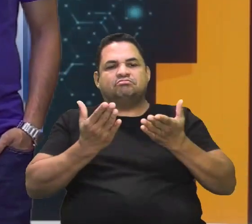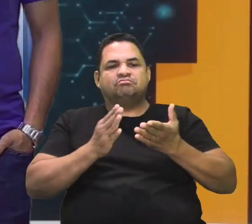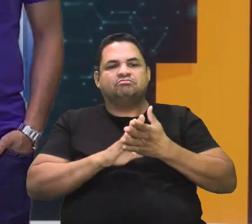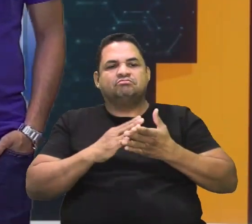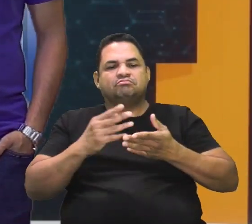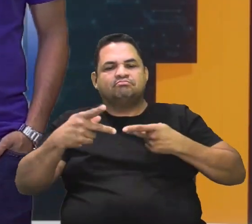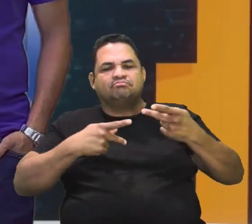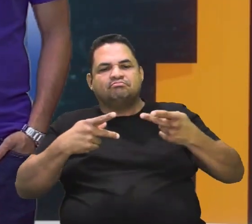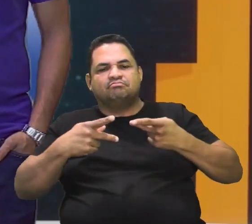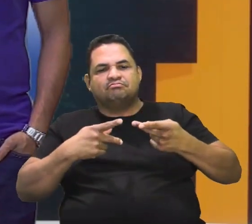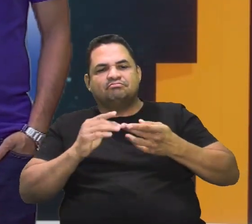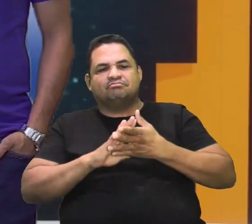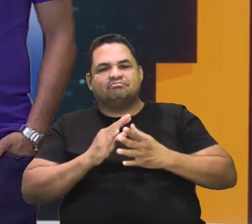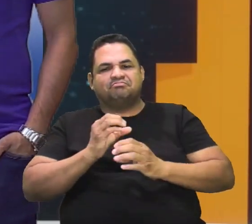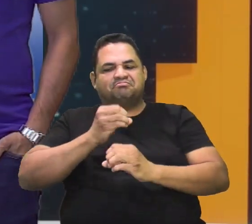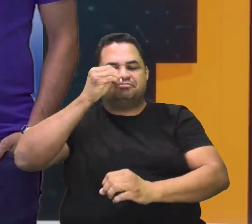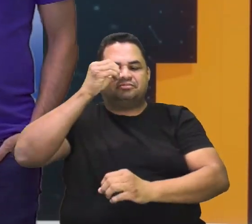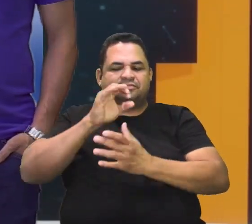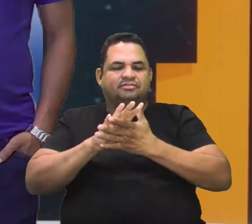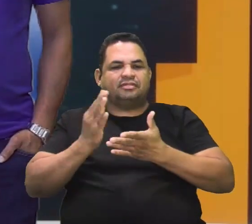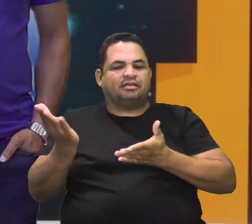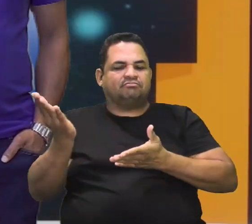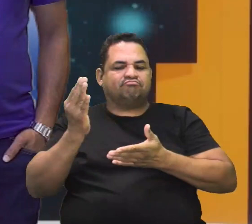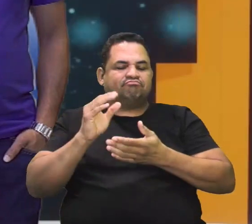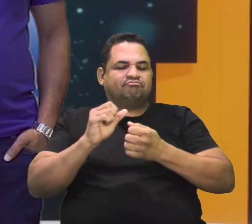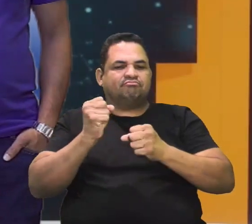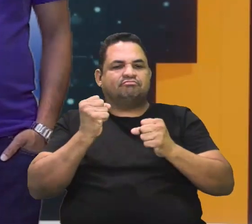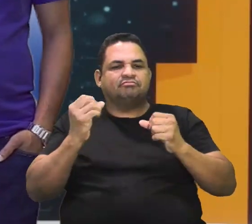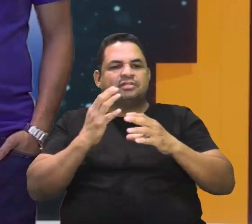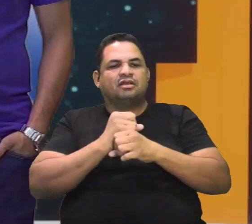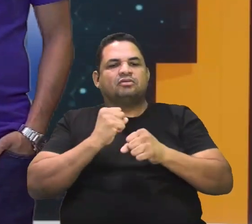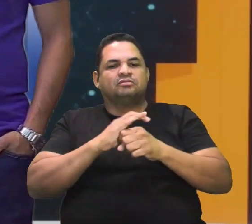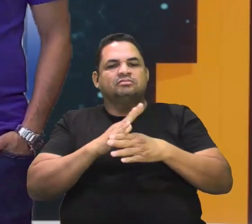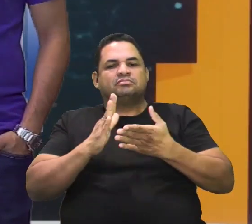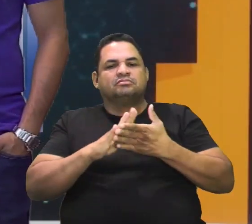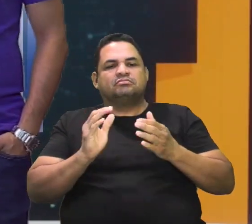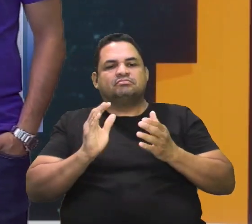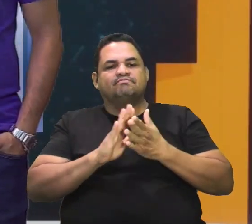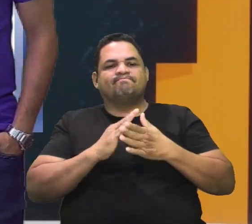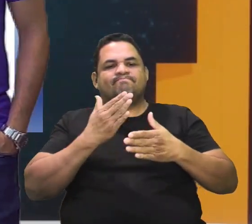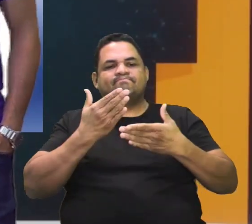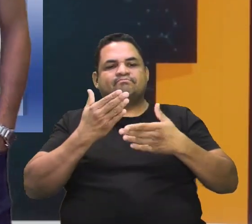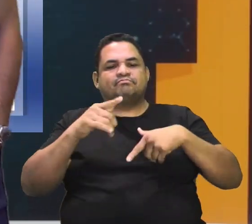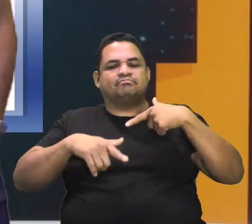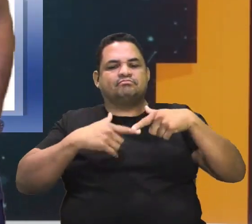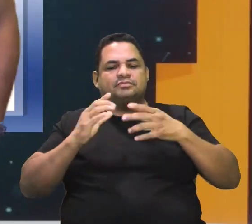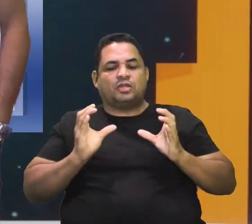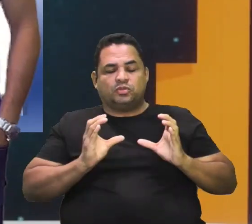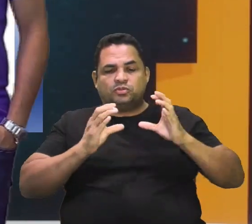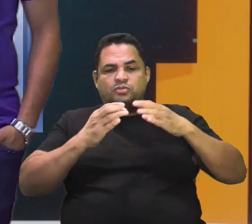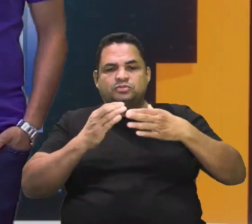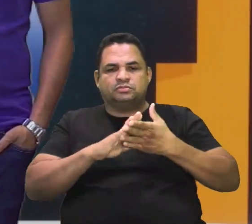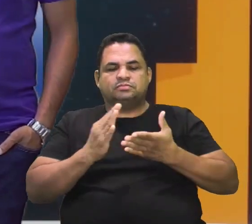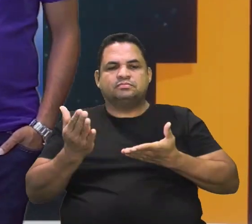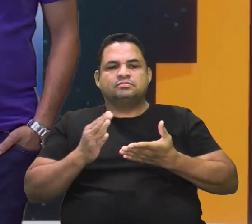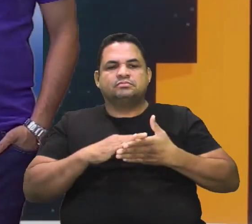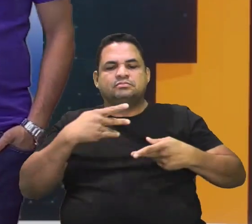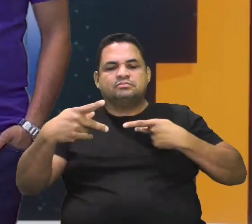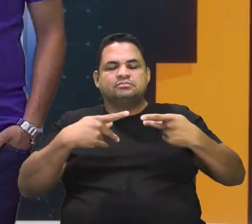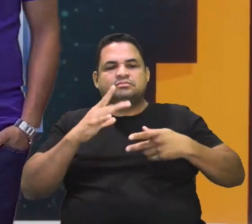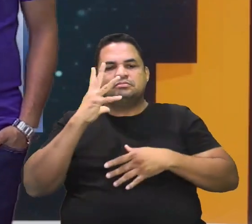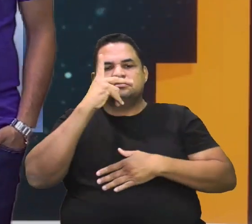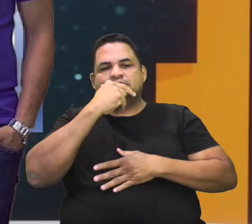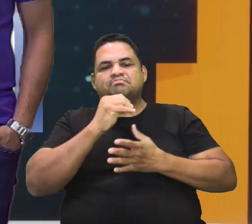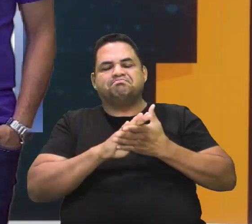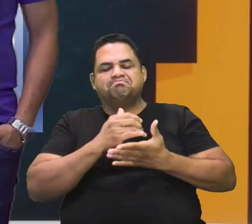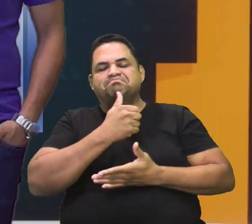o engenheiro vem e calcula, né? Então é tudo um contexto, né? Eles trabalham em equipe e isso que dá certo. Projetos